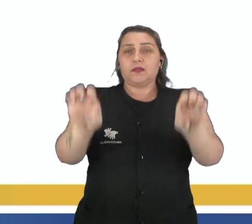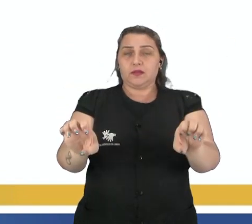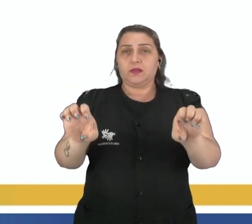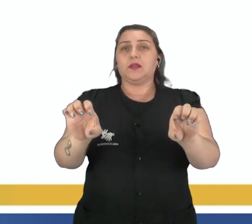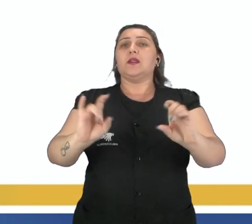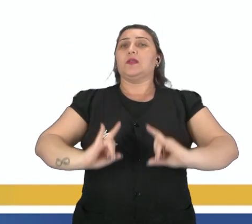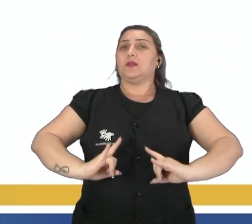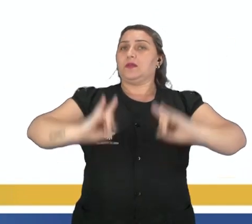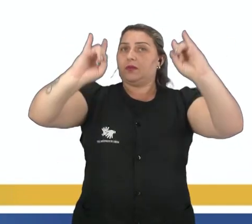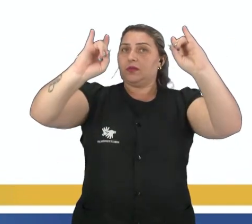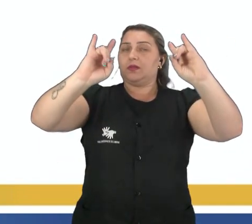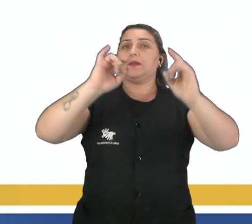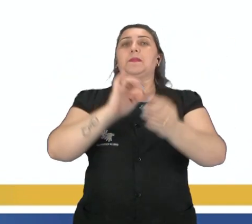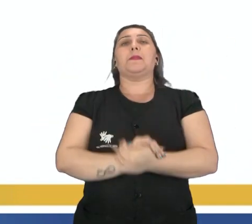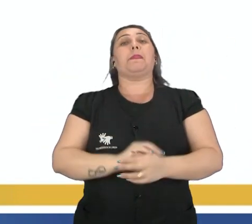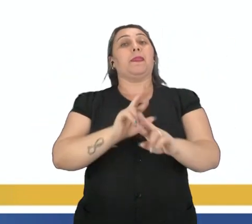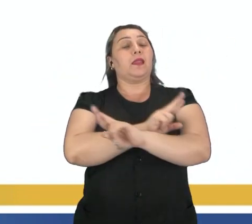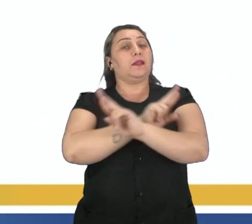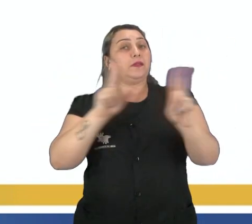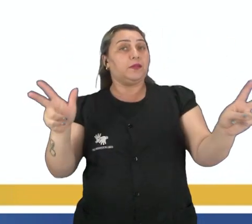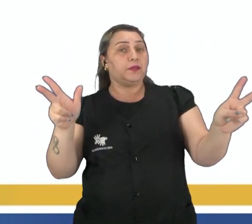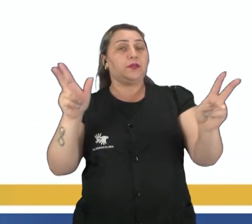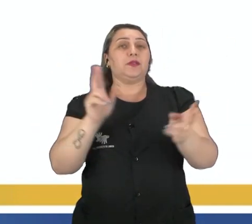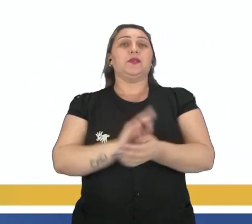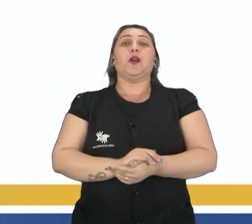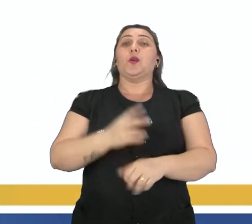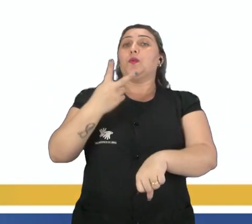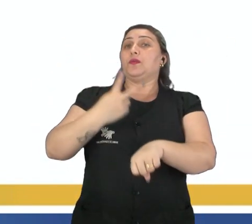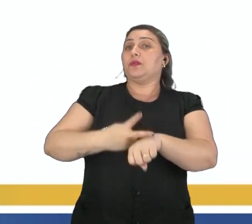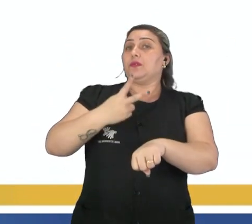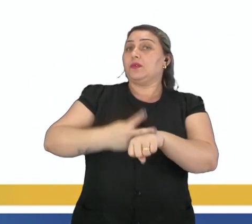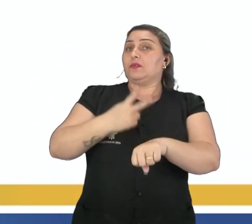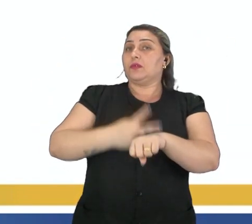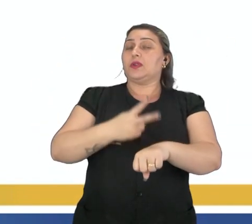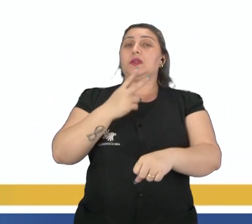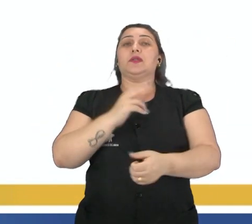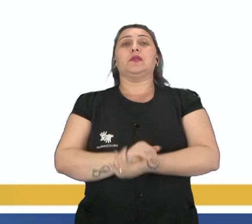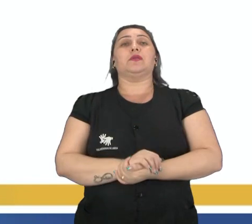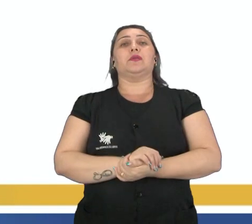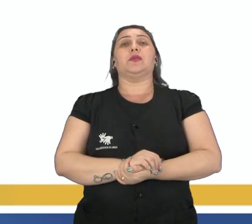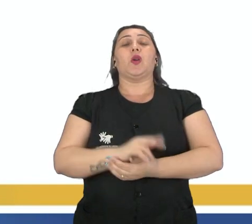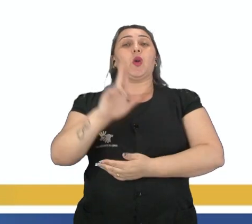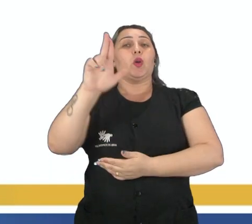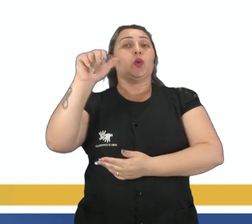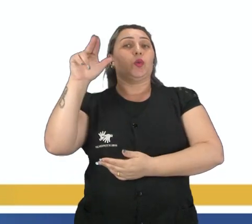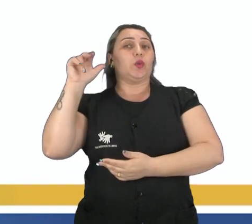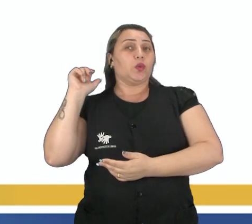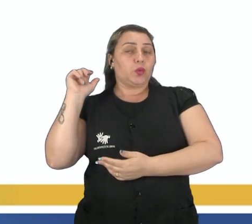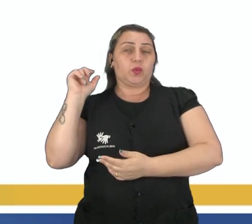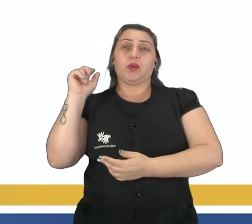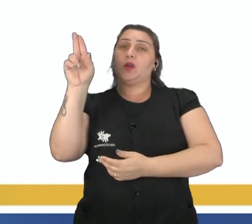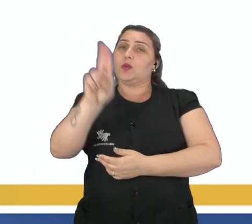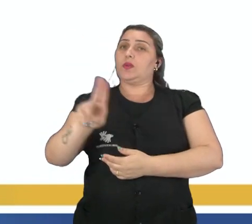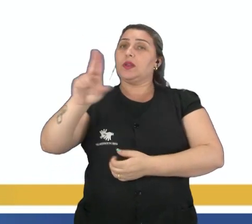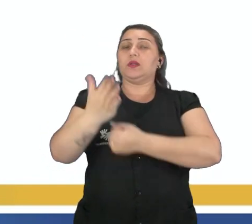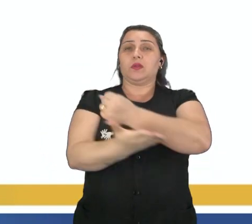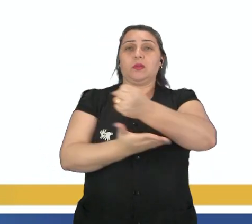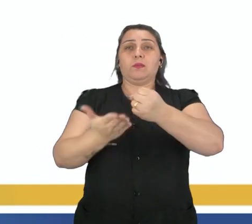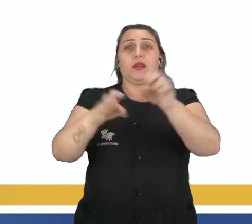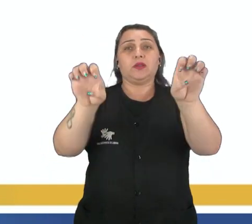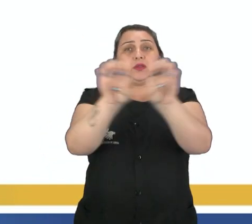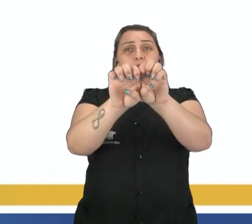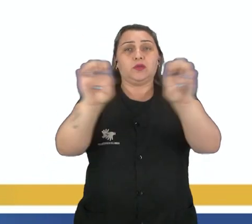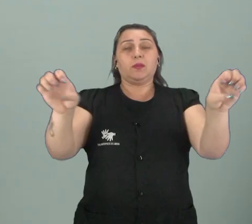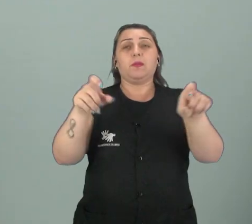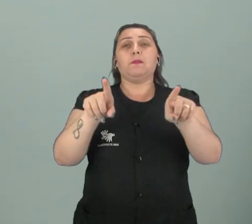de grande porte. Diferente, por exemplo, do vidro, né, que jamais poderia ser utilizado aí como base,